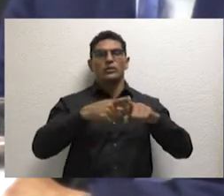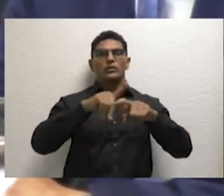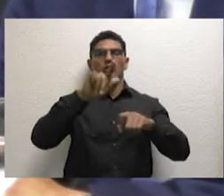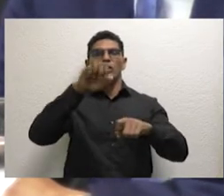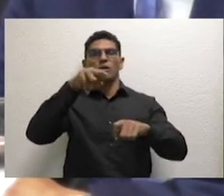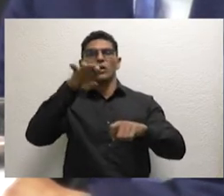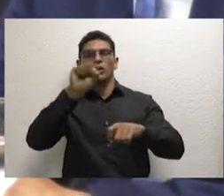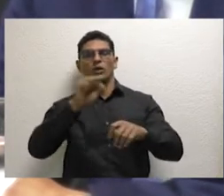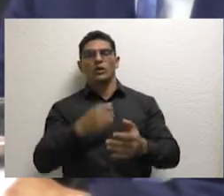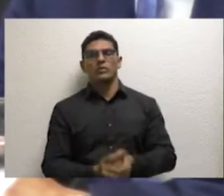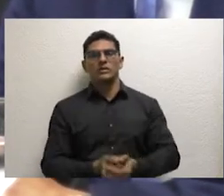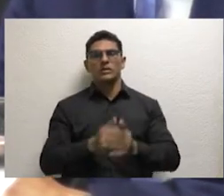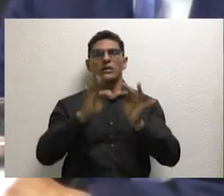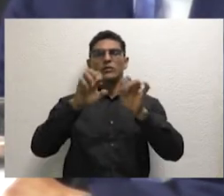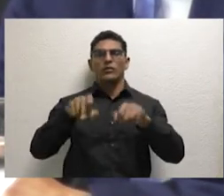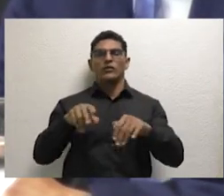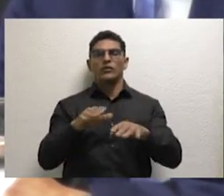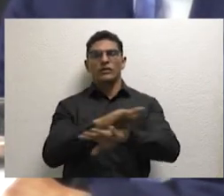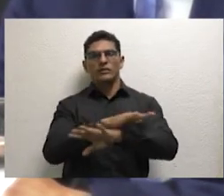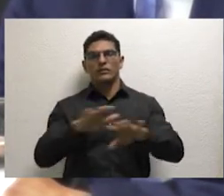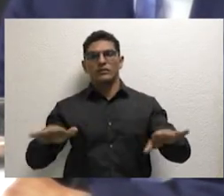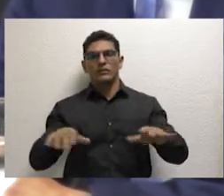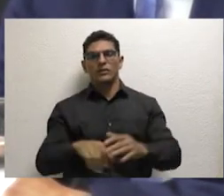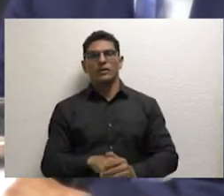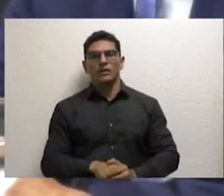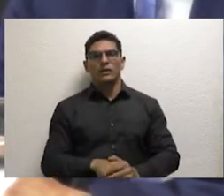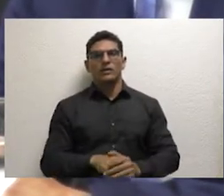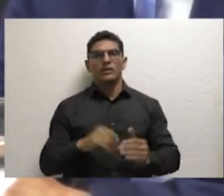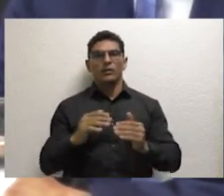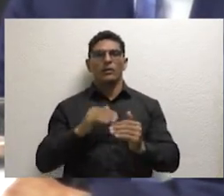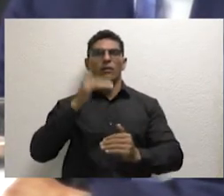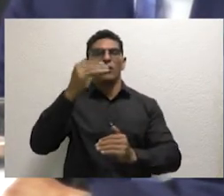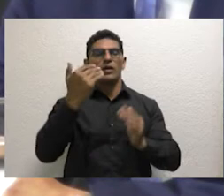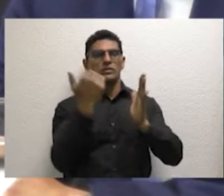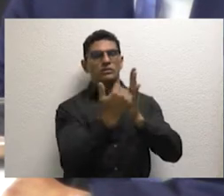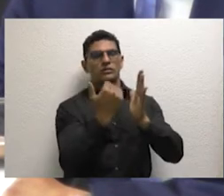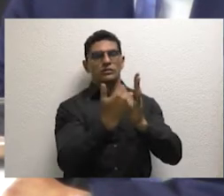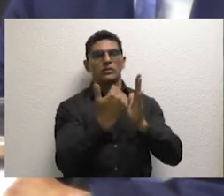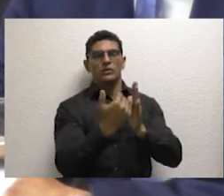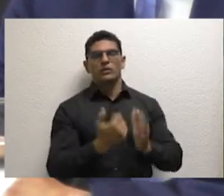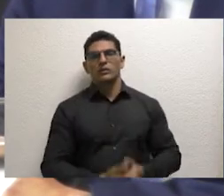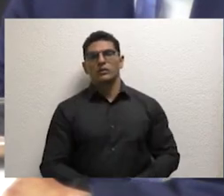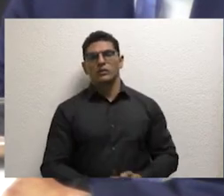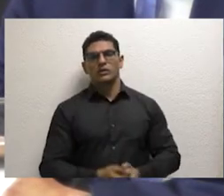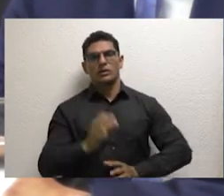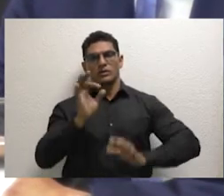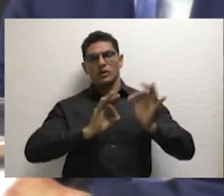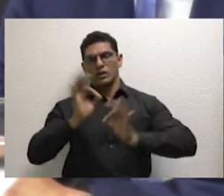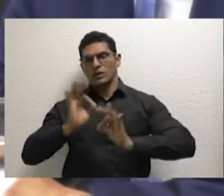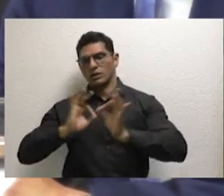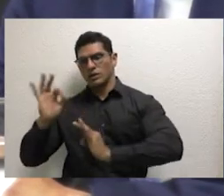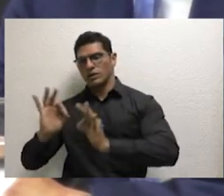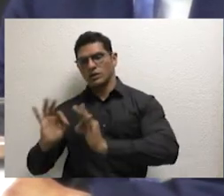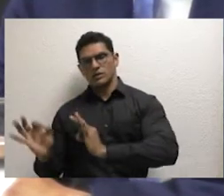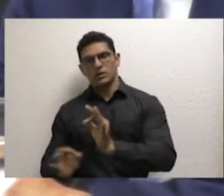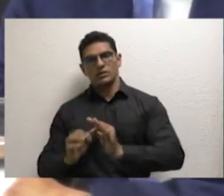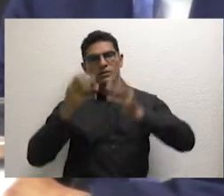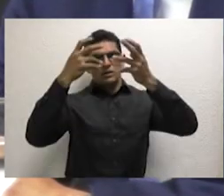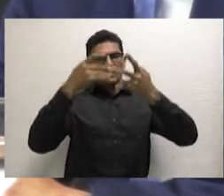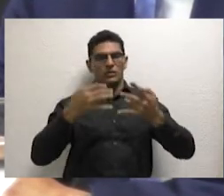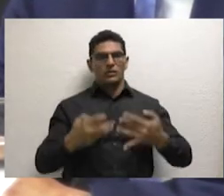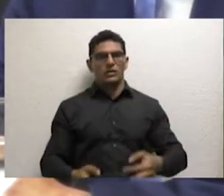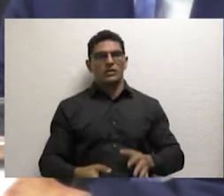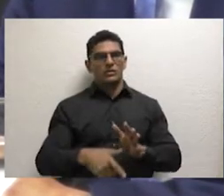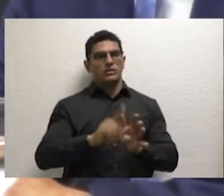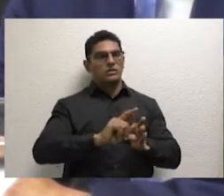nós vamos encerrar essa fase e vamos para a próxima fase de acordo com todas as explicações que demos